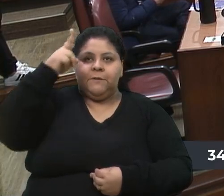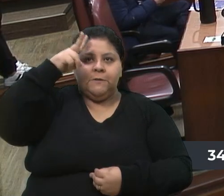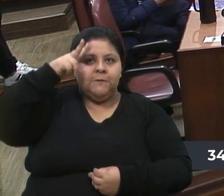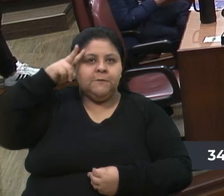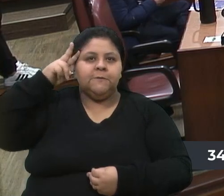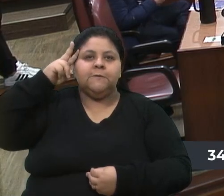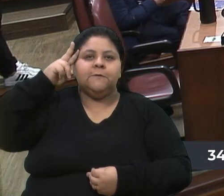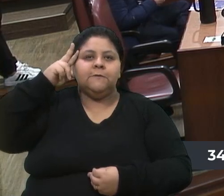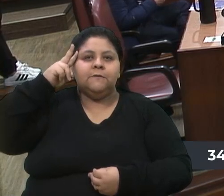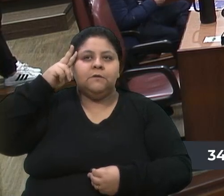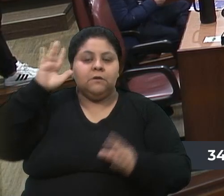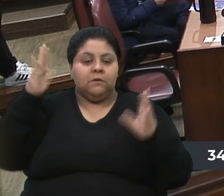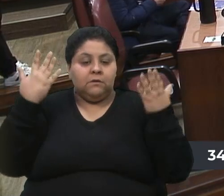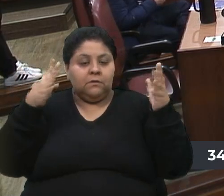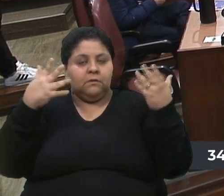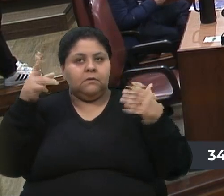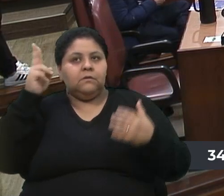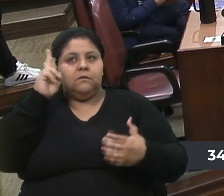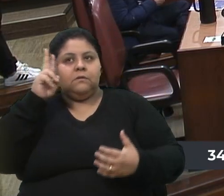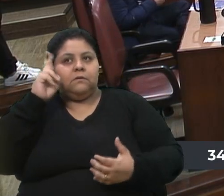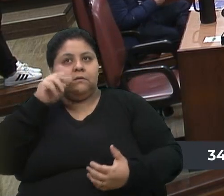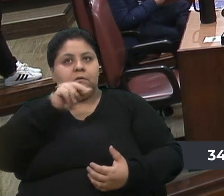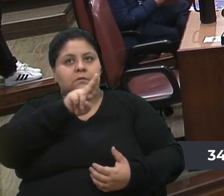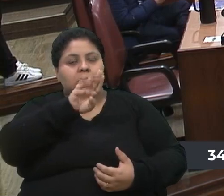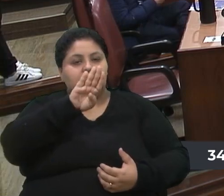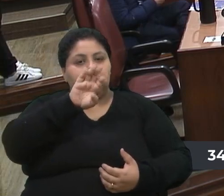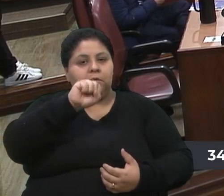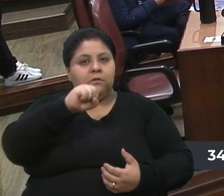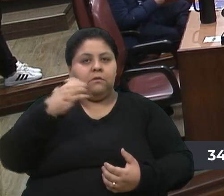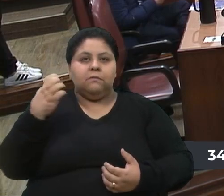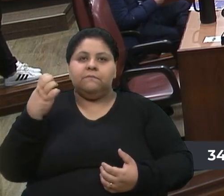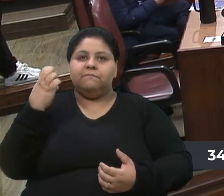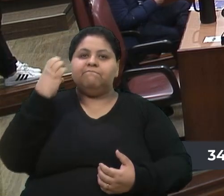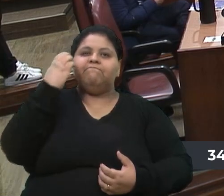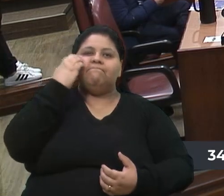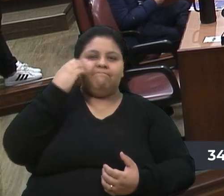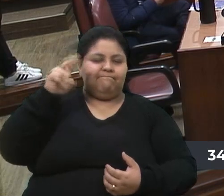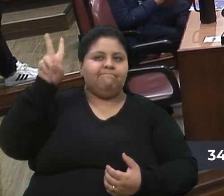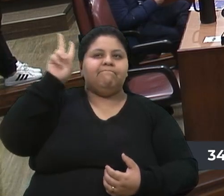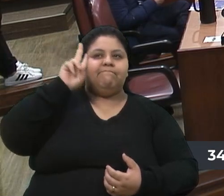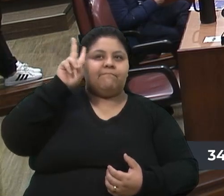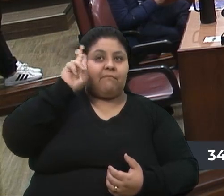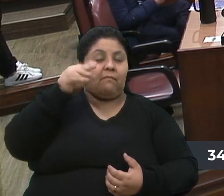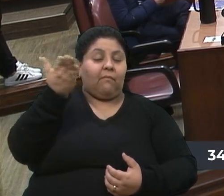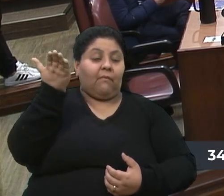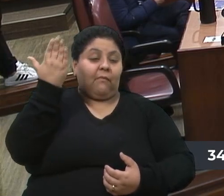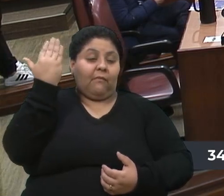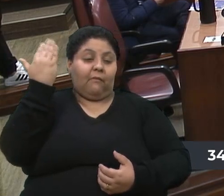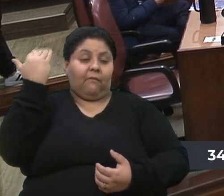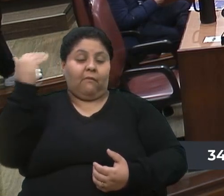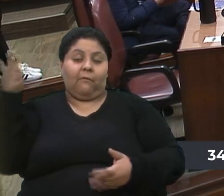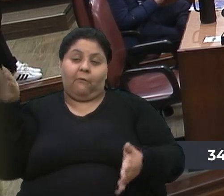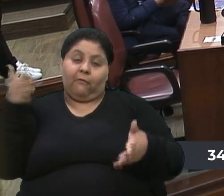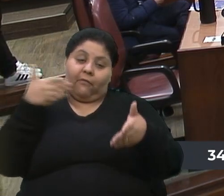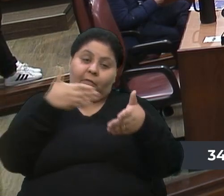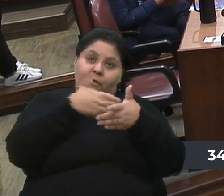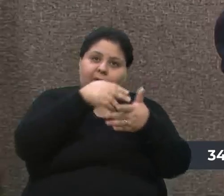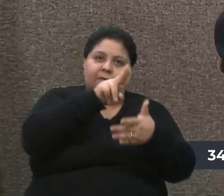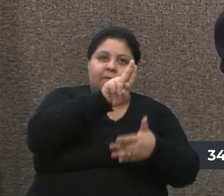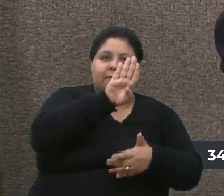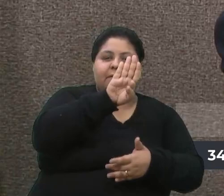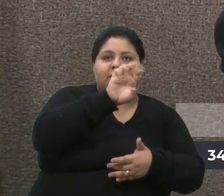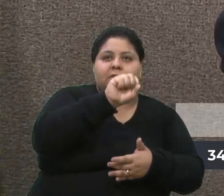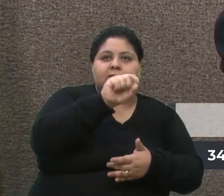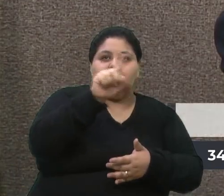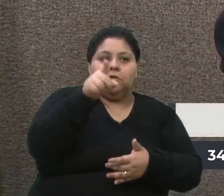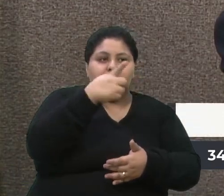lembrança da UBS de ANAREC é uma lembrança antiga. A gente entrava na UBS de ANAREC e ficava